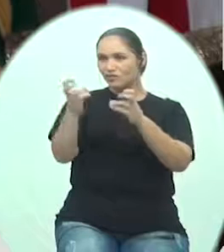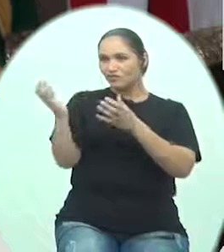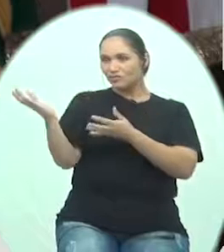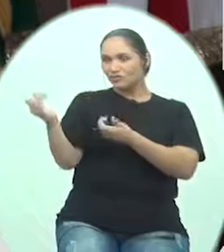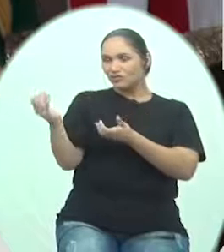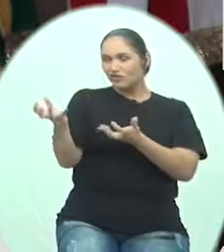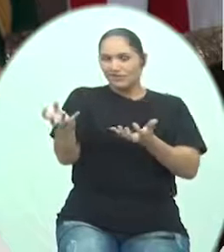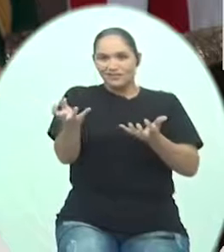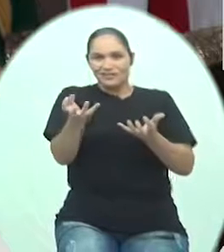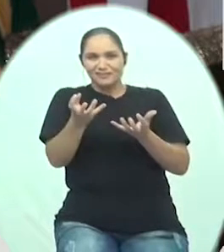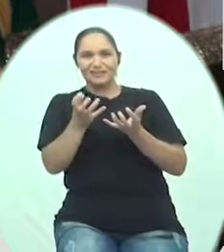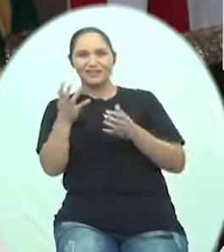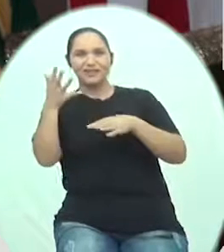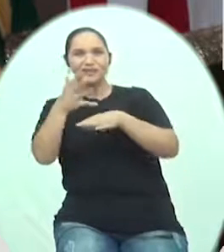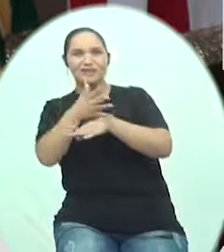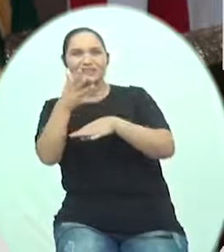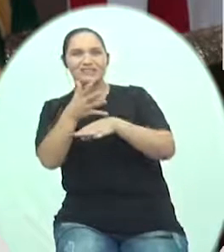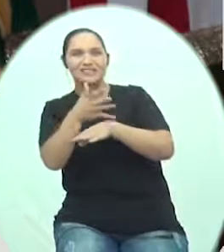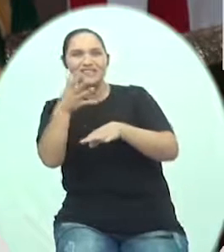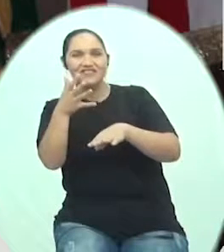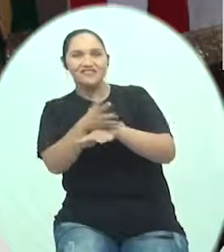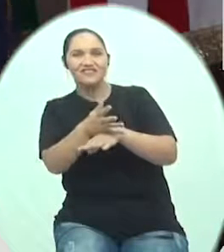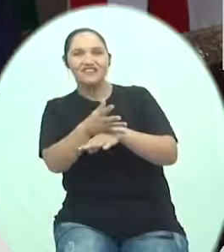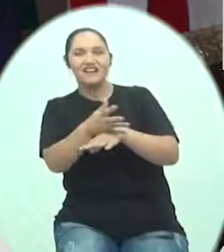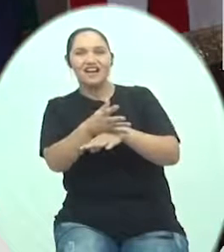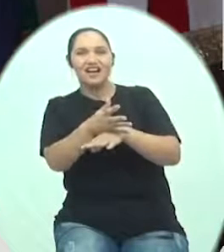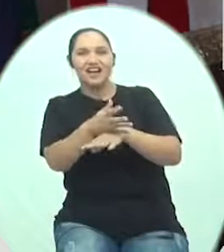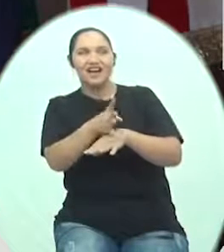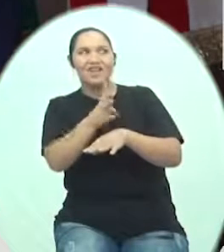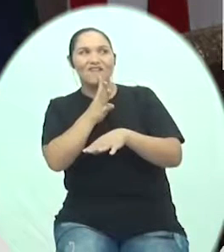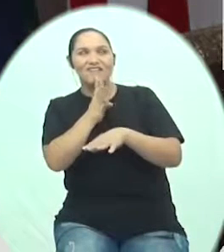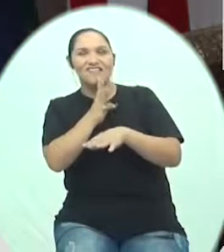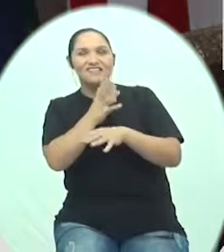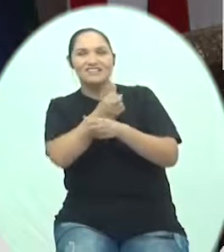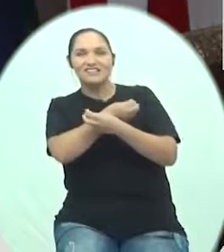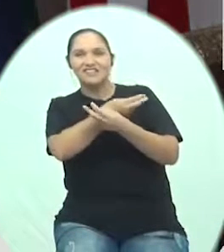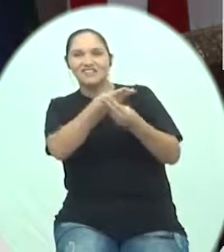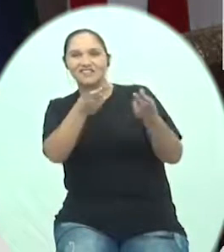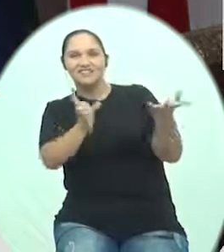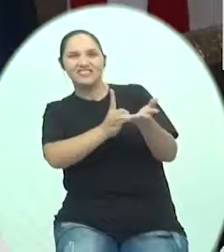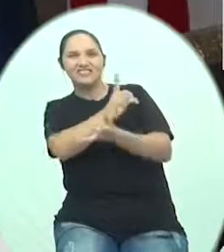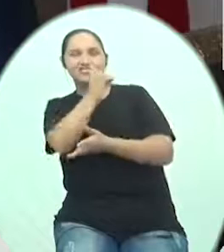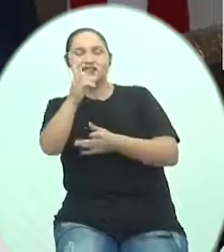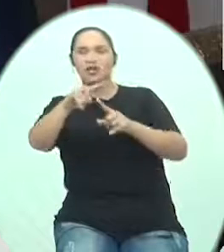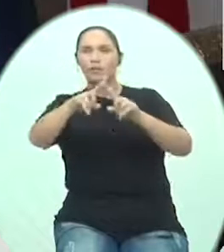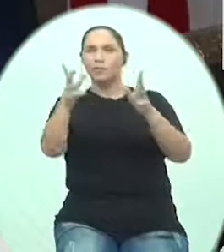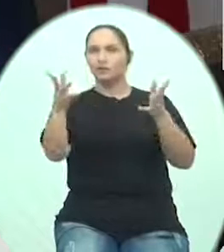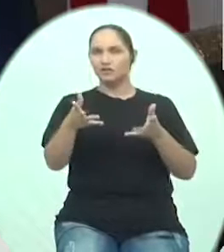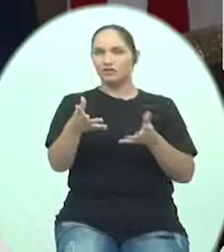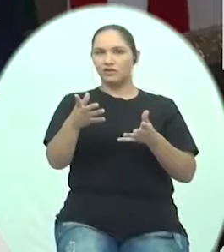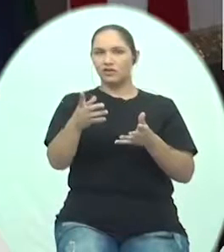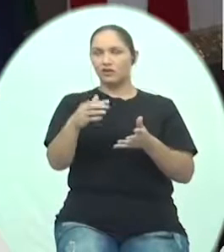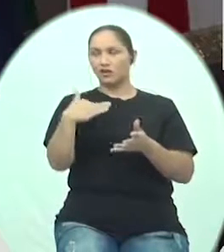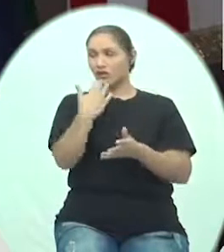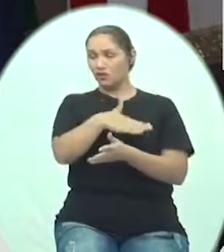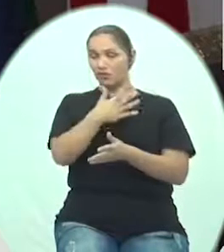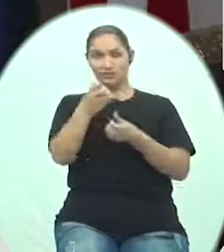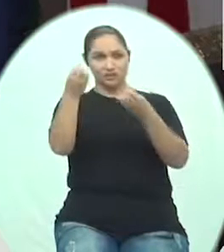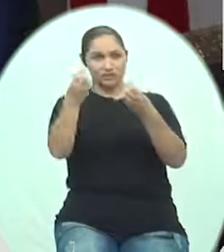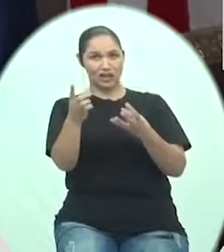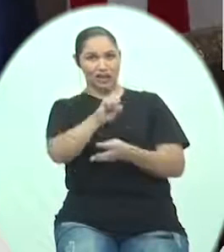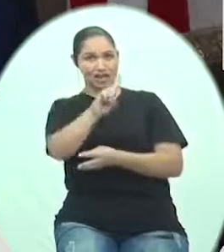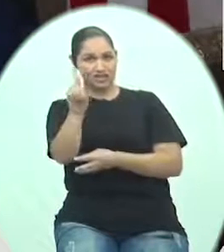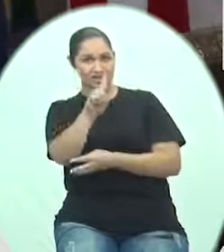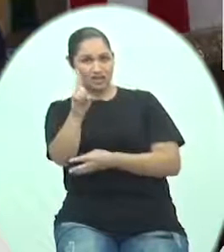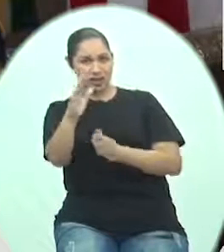nas coisas espirituais mas quando nós falamos nas coisas espirituais nós não estamos centralizando em quatro paredes de denominação de igreja